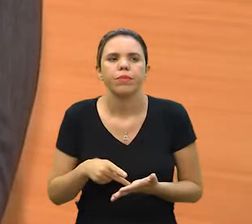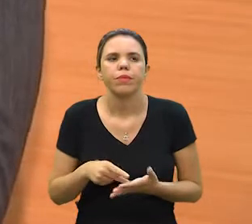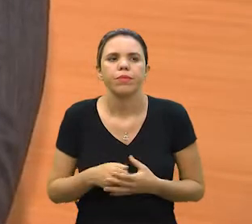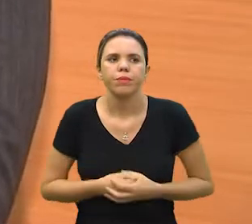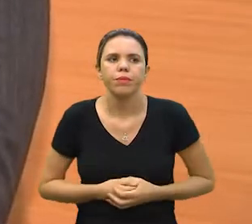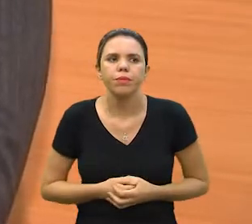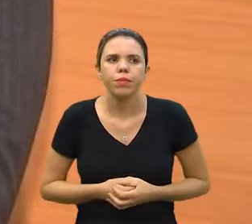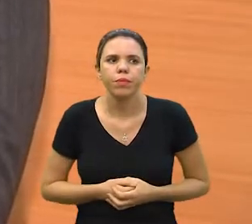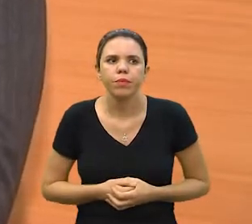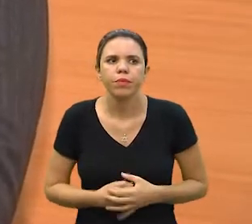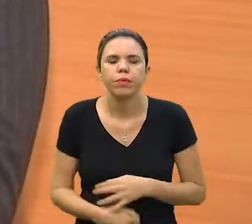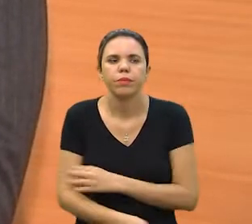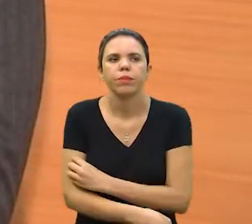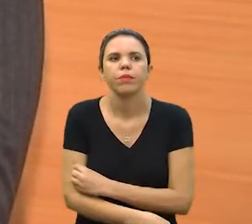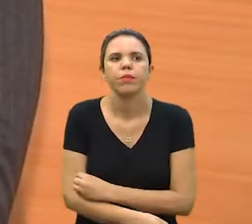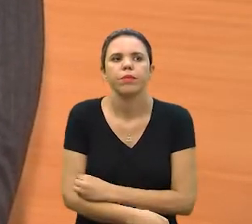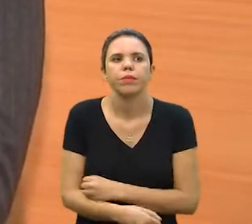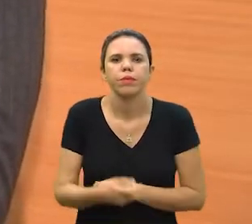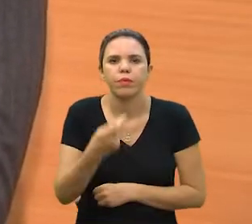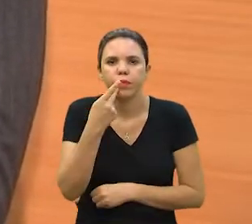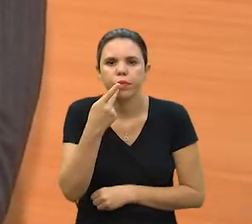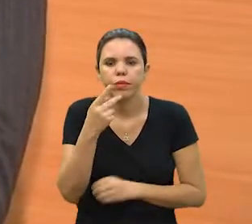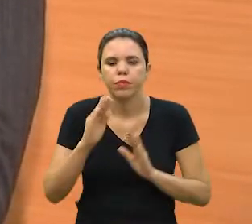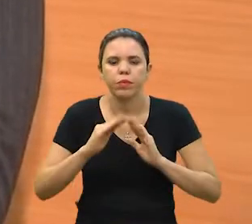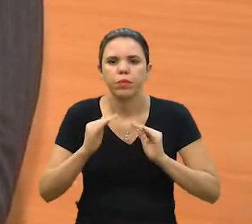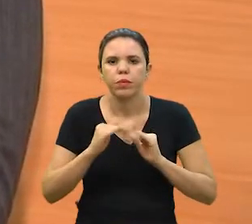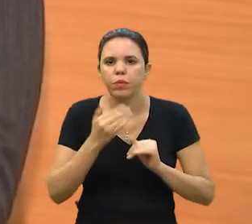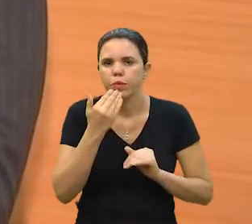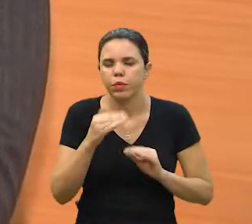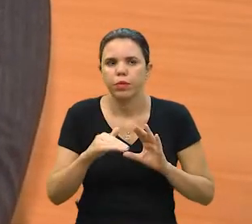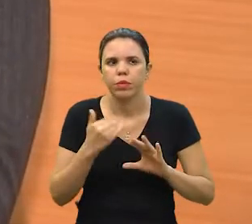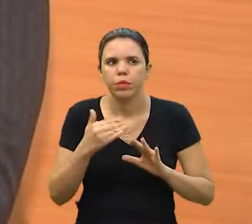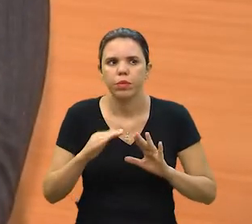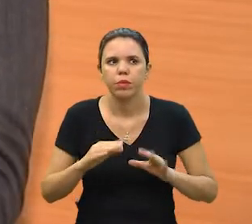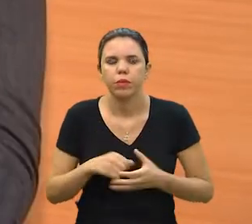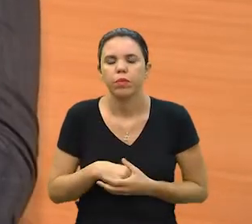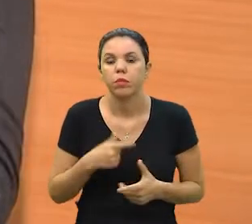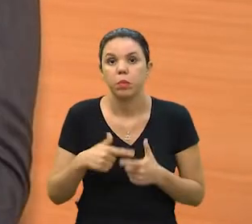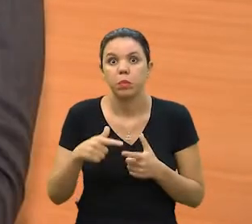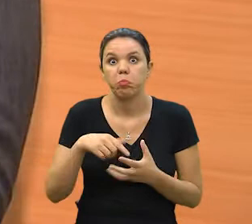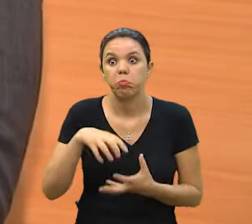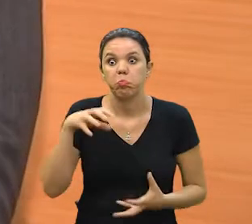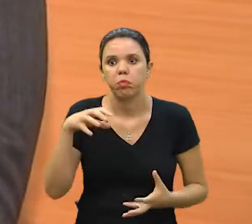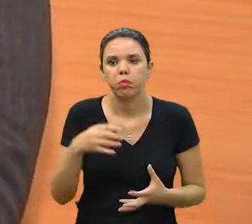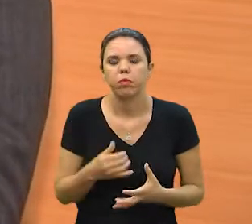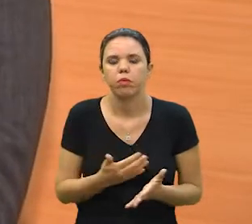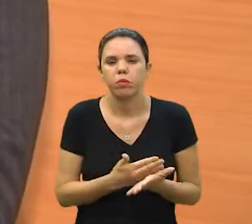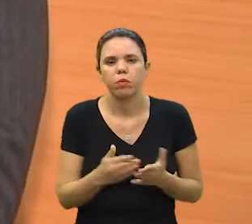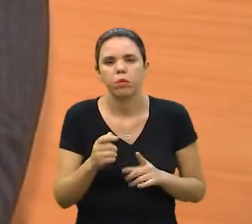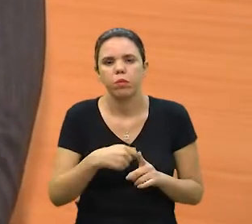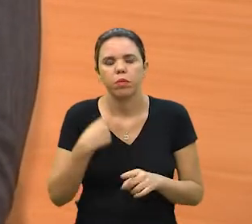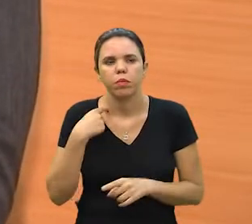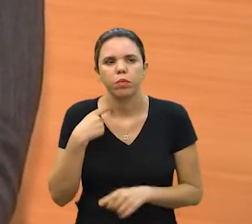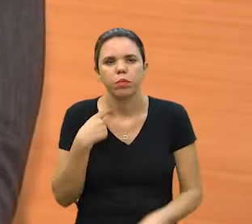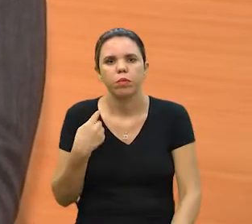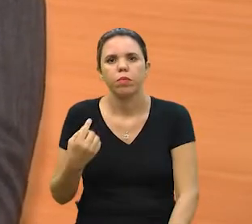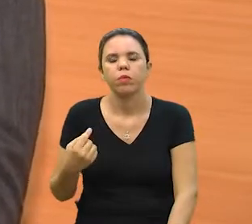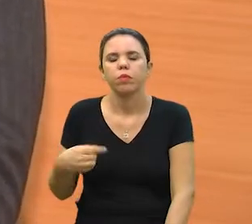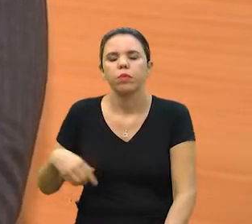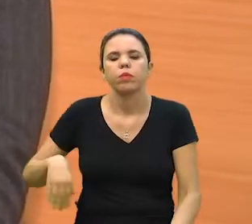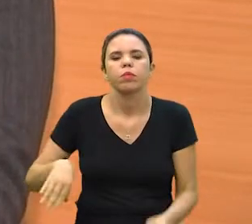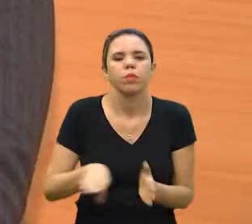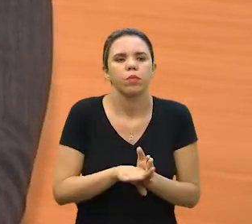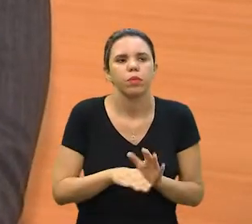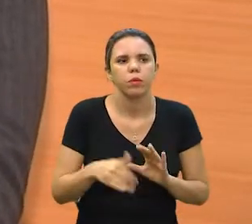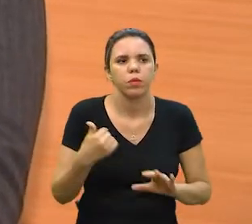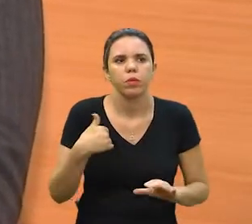gente recebeu nossa, na verdade não vou nem falar que foi uma demanda. A gente recebeu essa bomba, né, no começo de maio, mais ou menos,